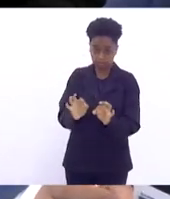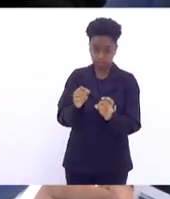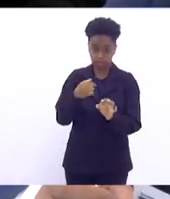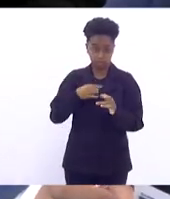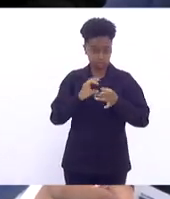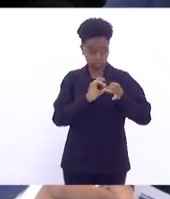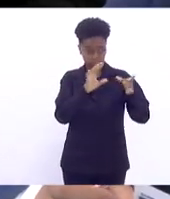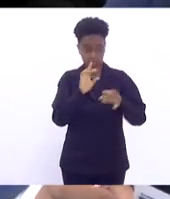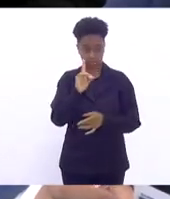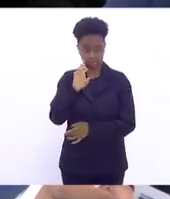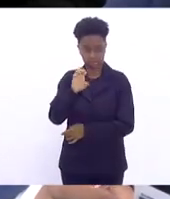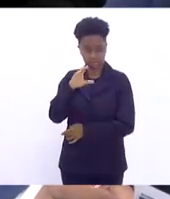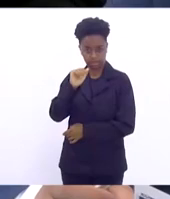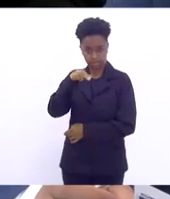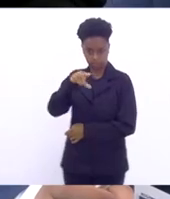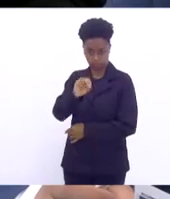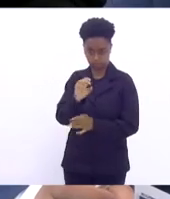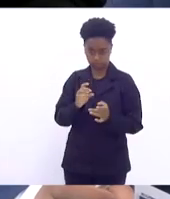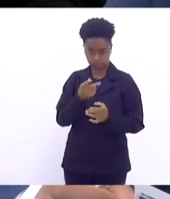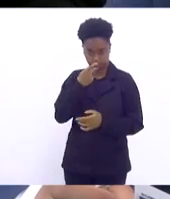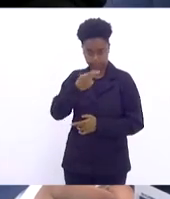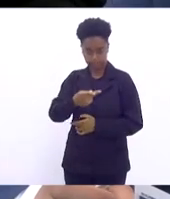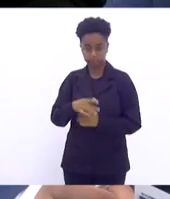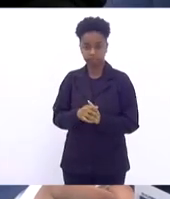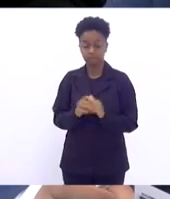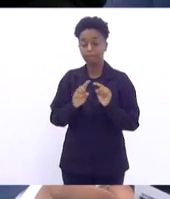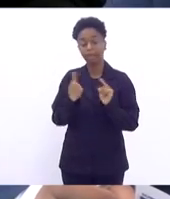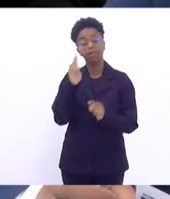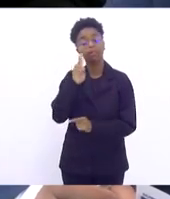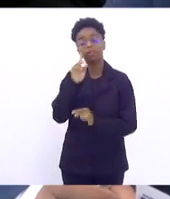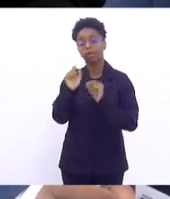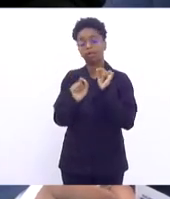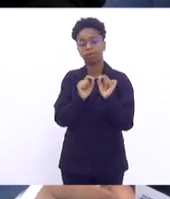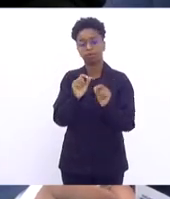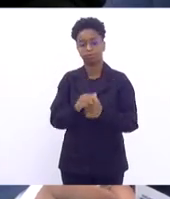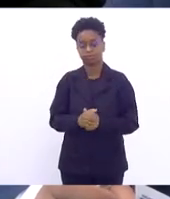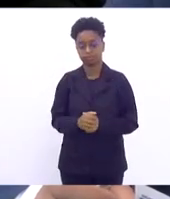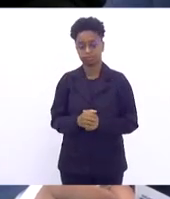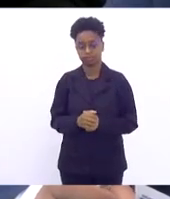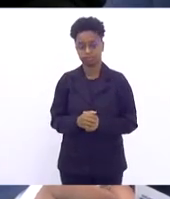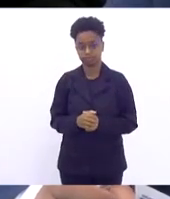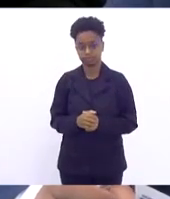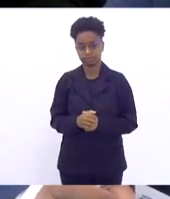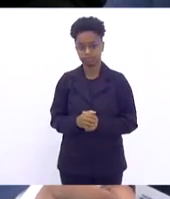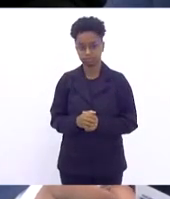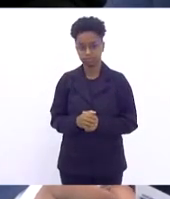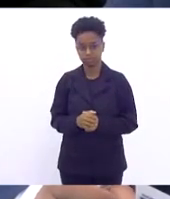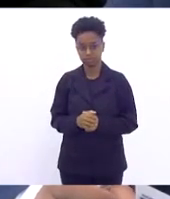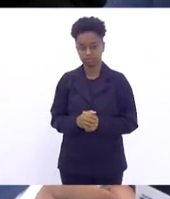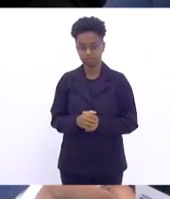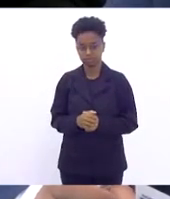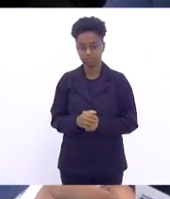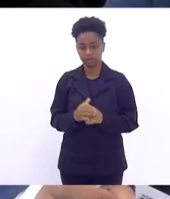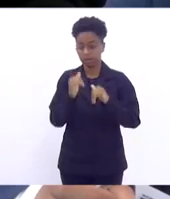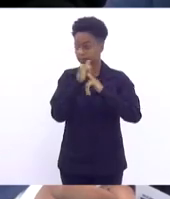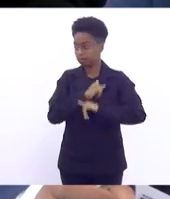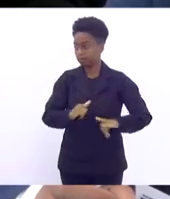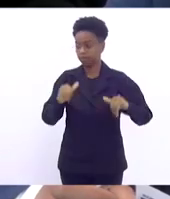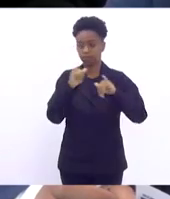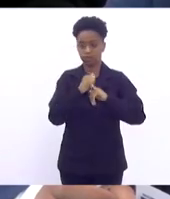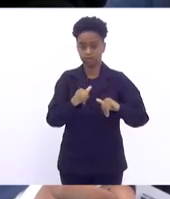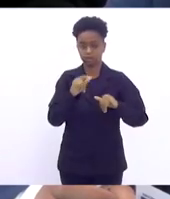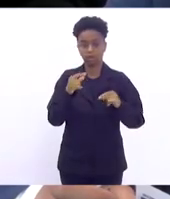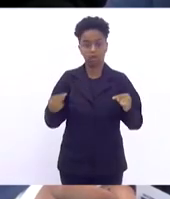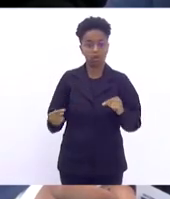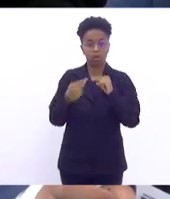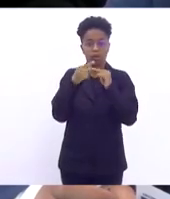querido decano eu queria é só relembrar uma coisa publicidade é um princípio da